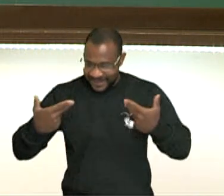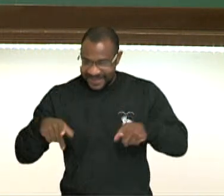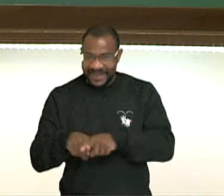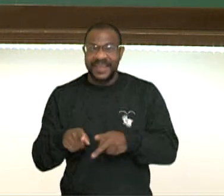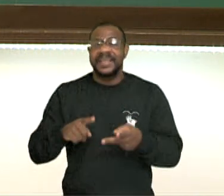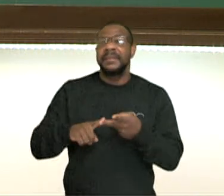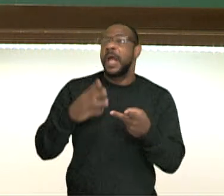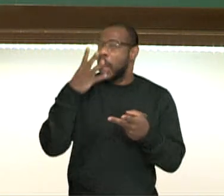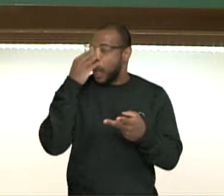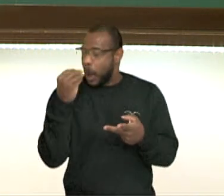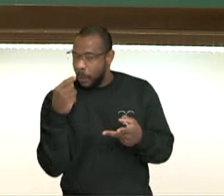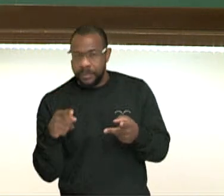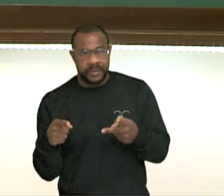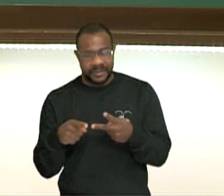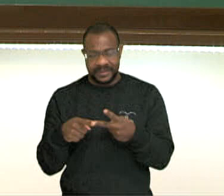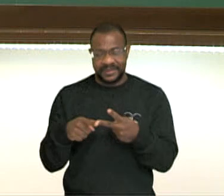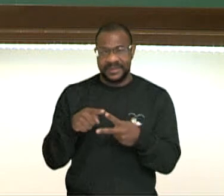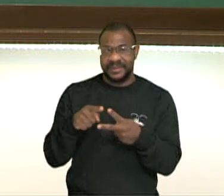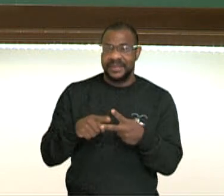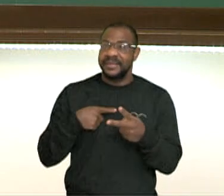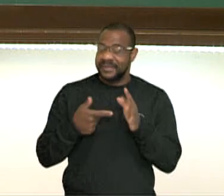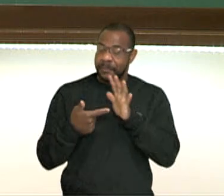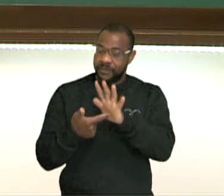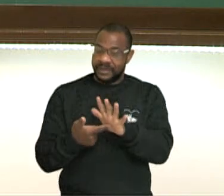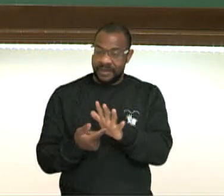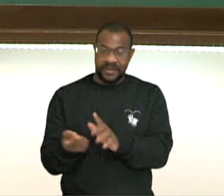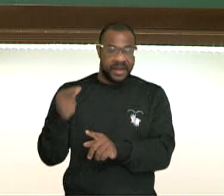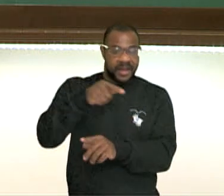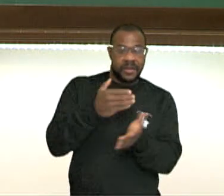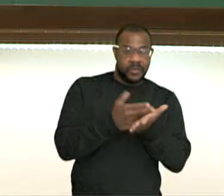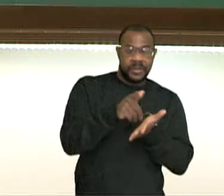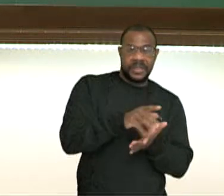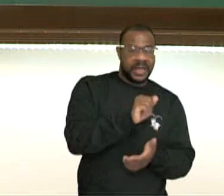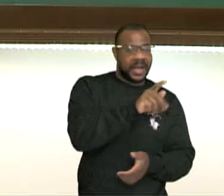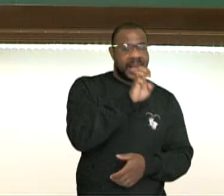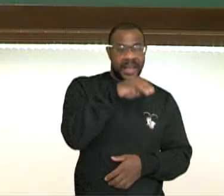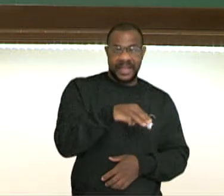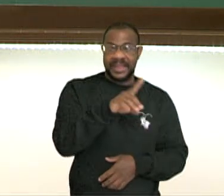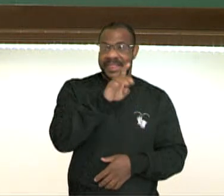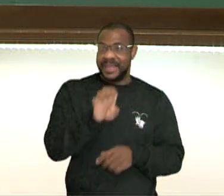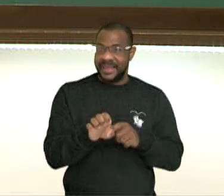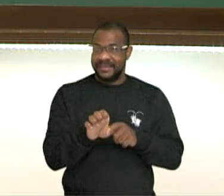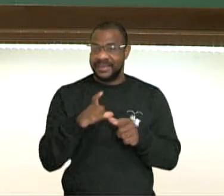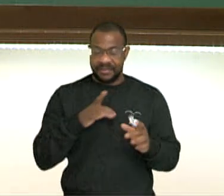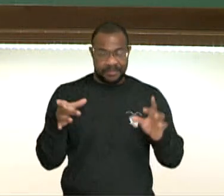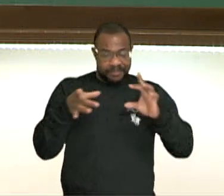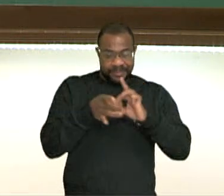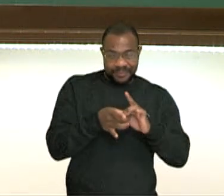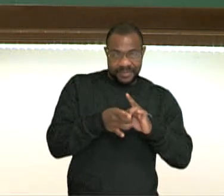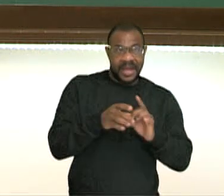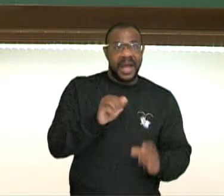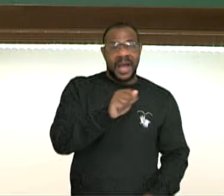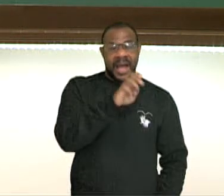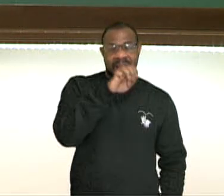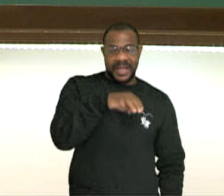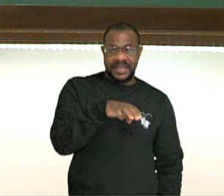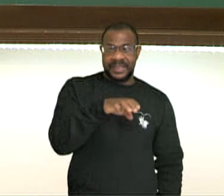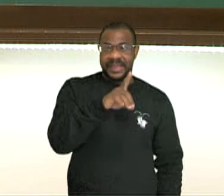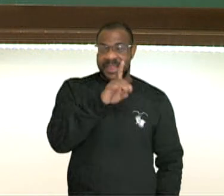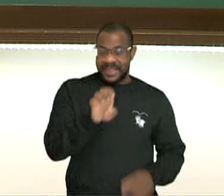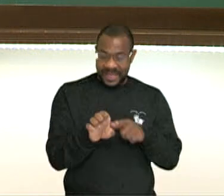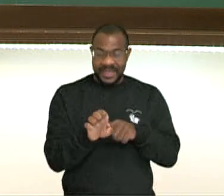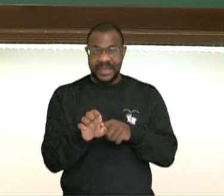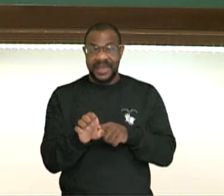no final. E isso já estava sinalizado lá no início, por conta do além de. Então, a função do além de